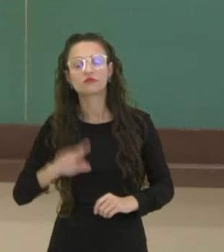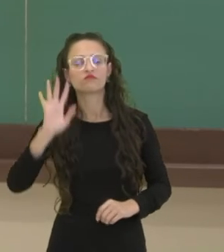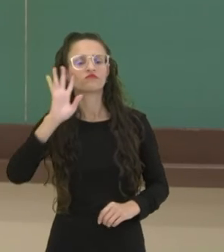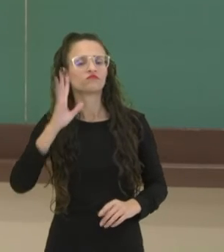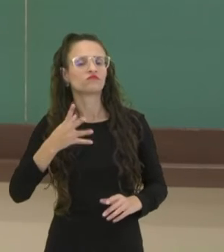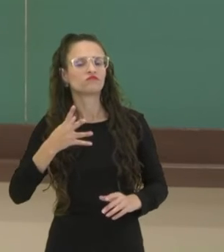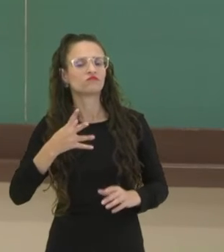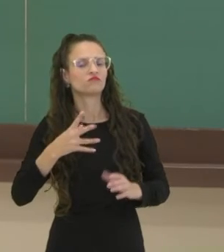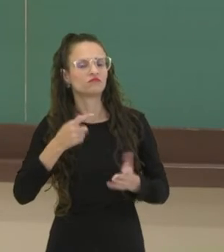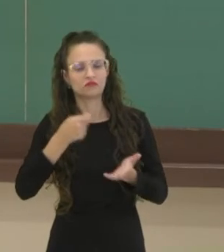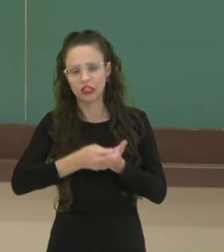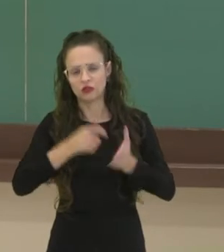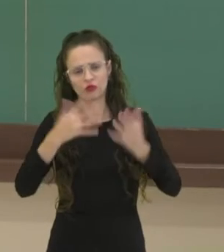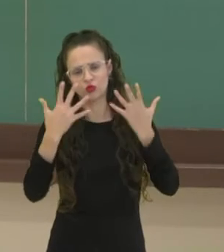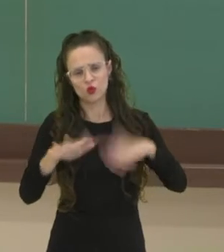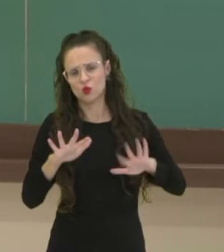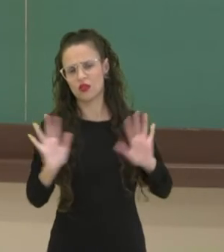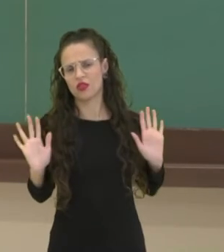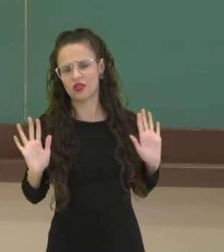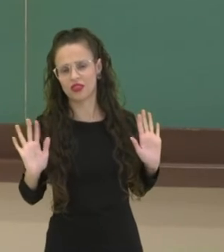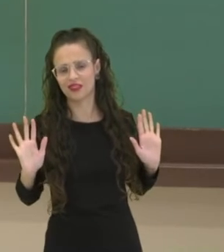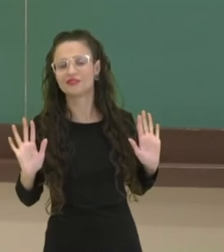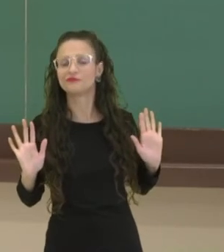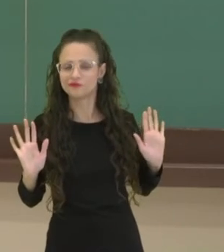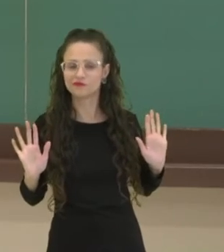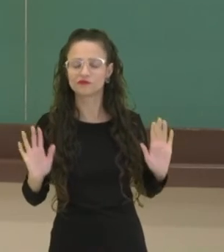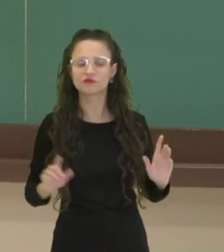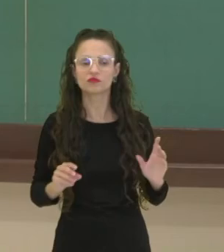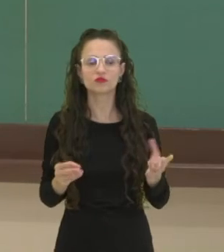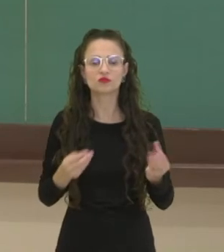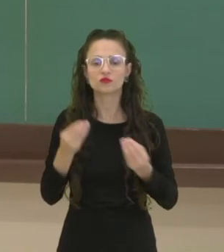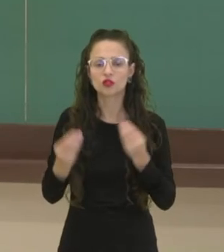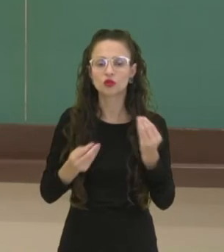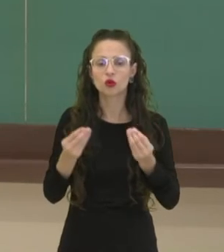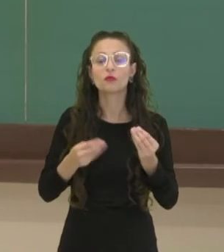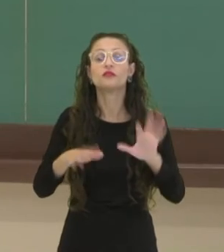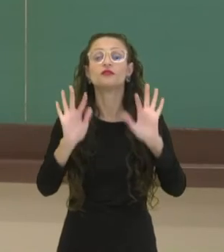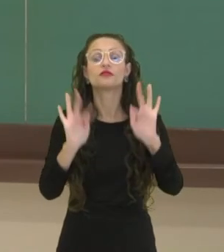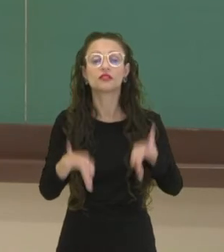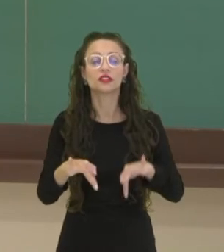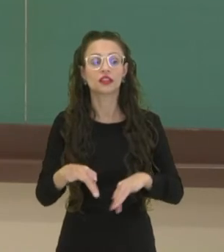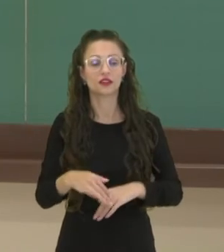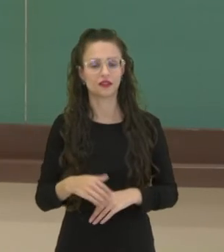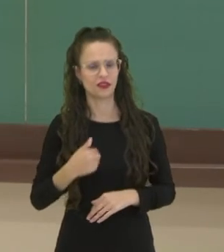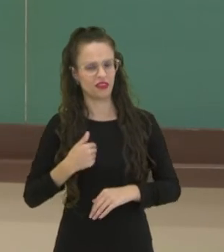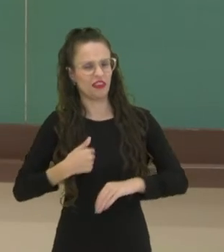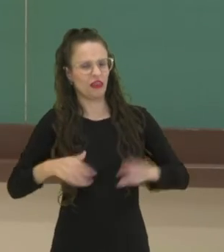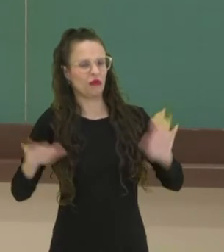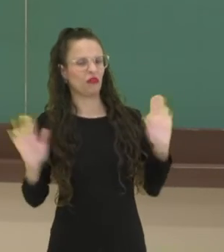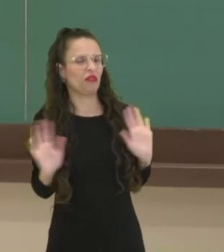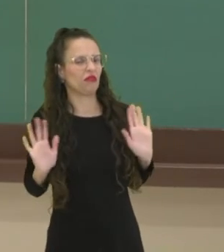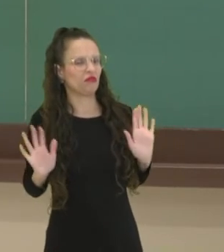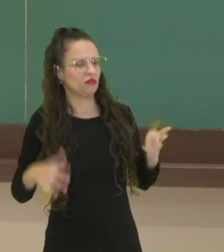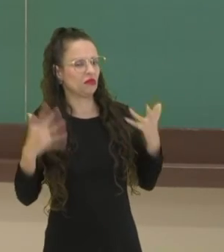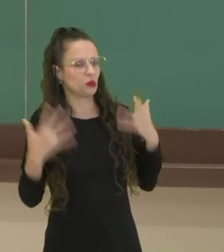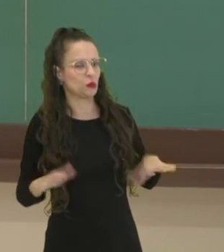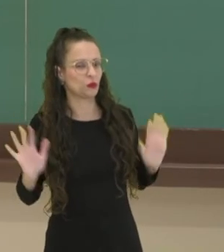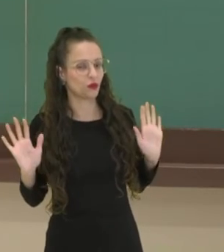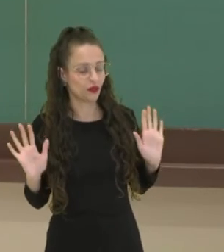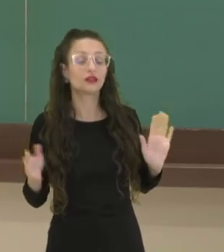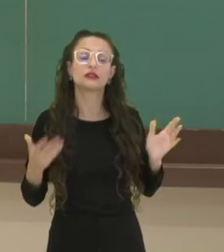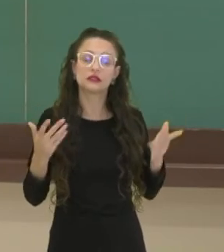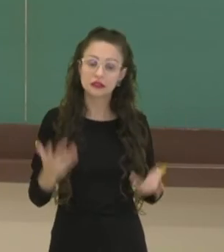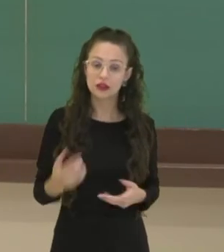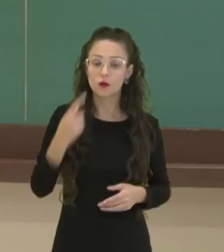que não era o que ela queria. E aí, ó, como que tem o desfecho aqui? Eu, hein? Nem morta. Então, perceba